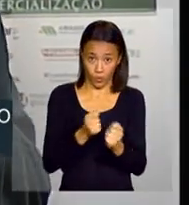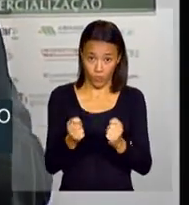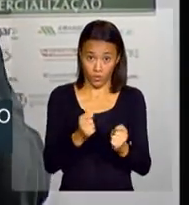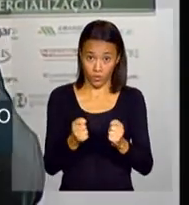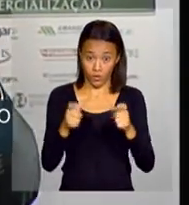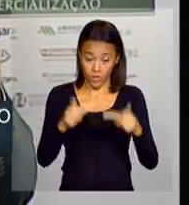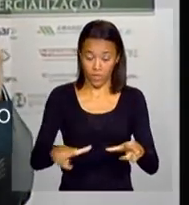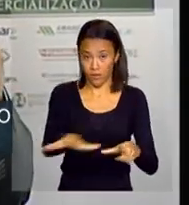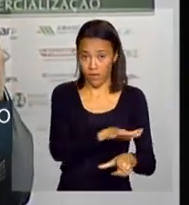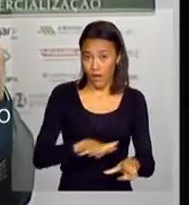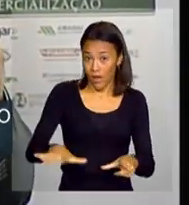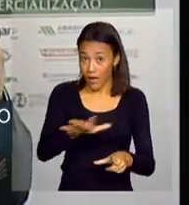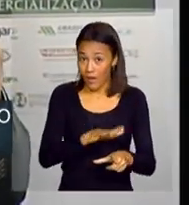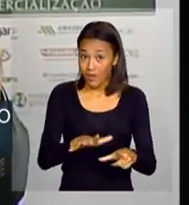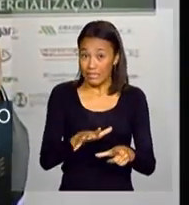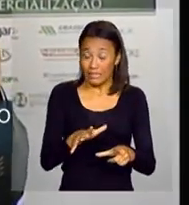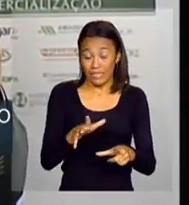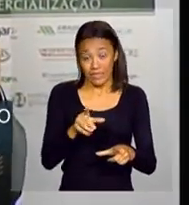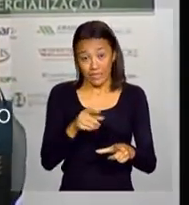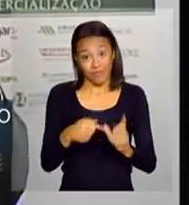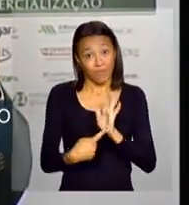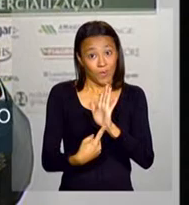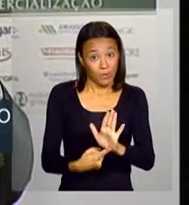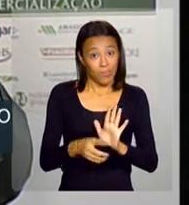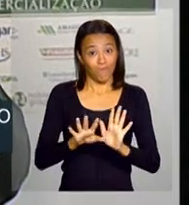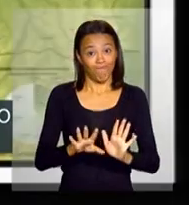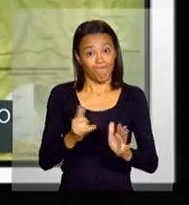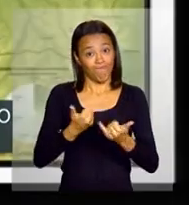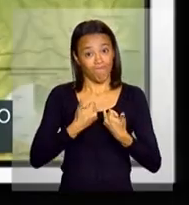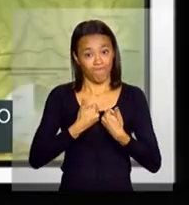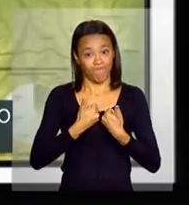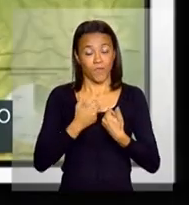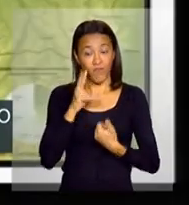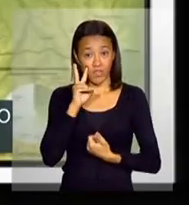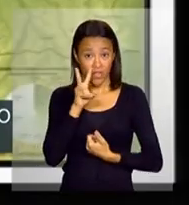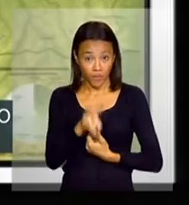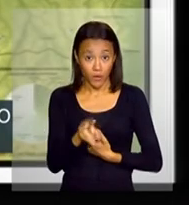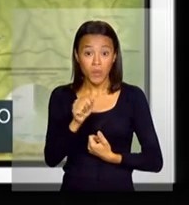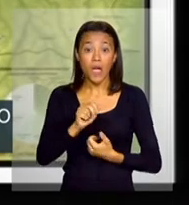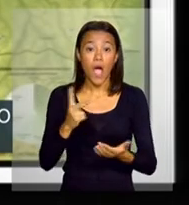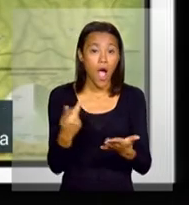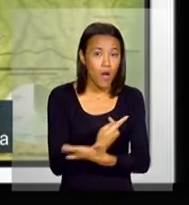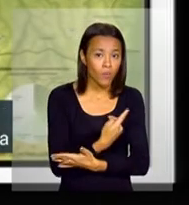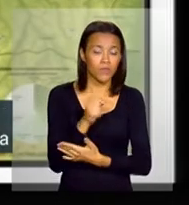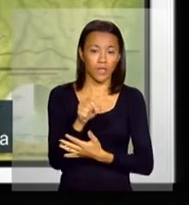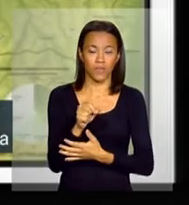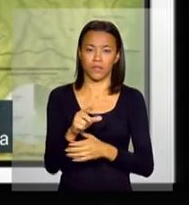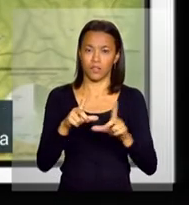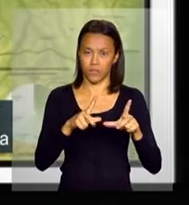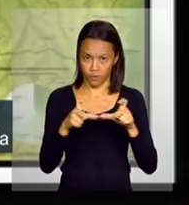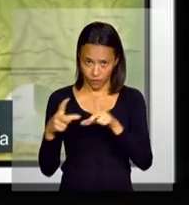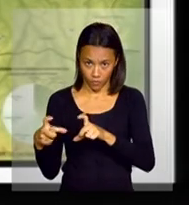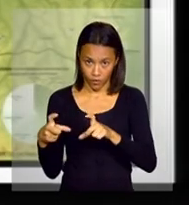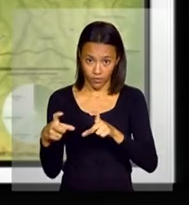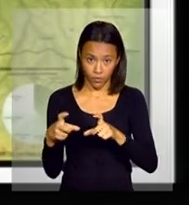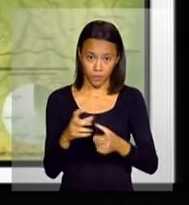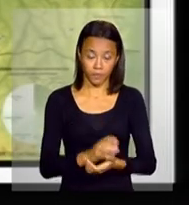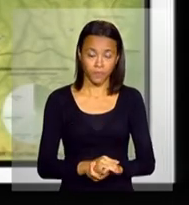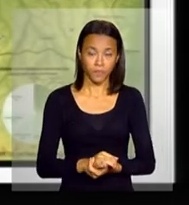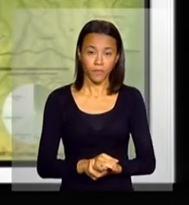setor, acende uma luz amarela para nós todos. Esses aqui são casos de reincidência, dados nas imagens do